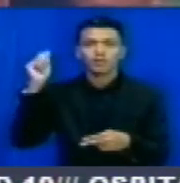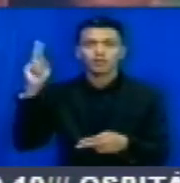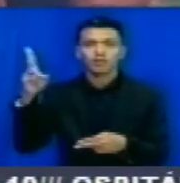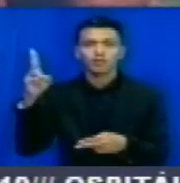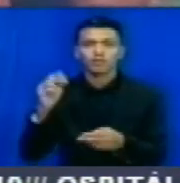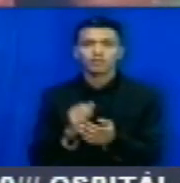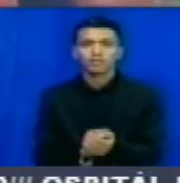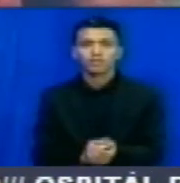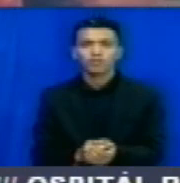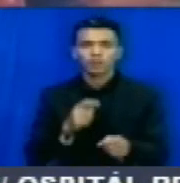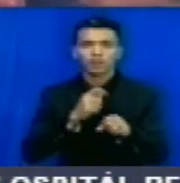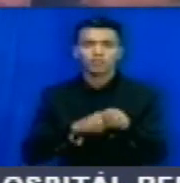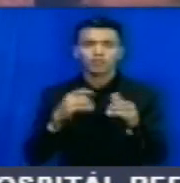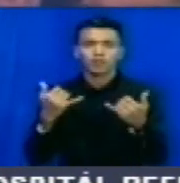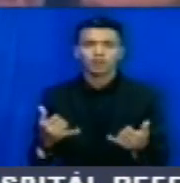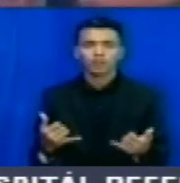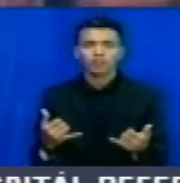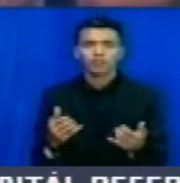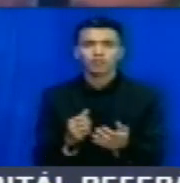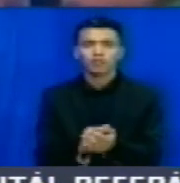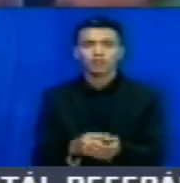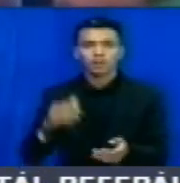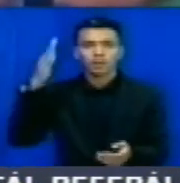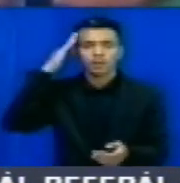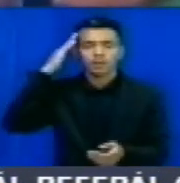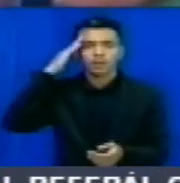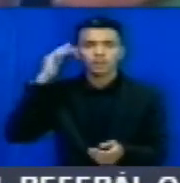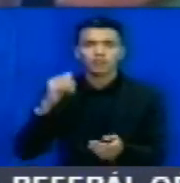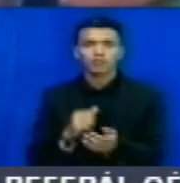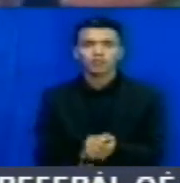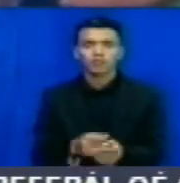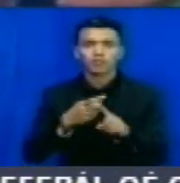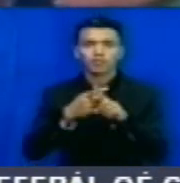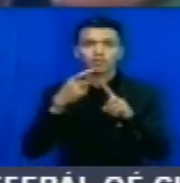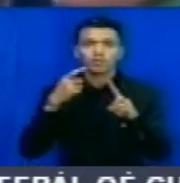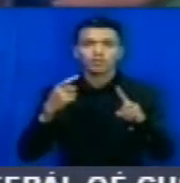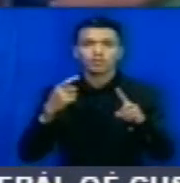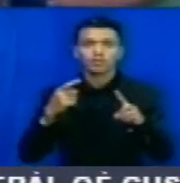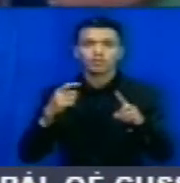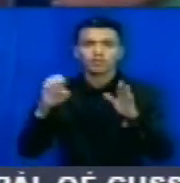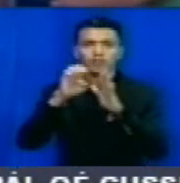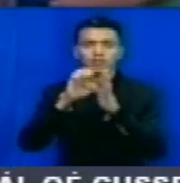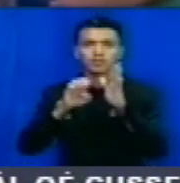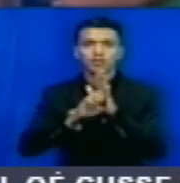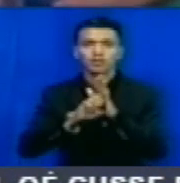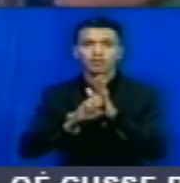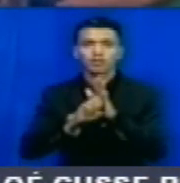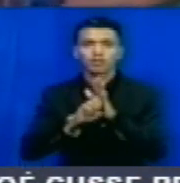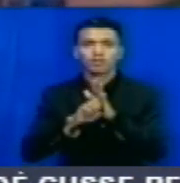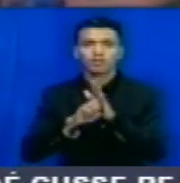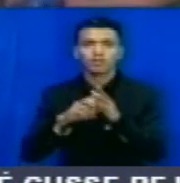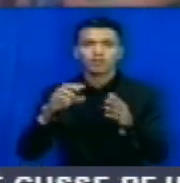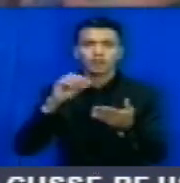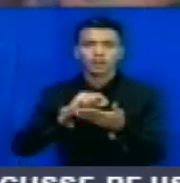O momento irá, né? Minha cidade que tem reconhecimento, ou se Estado mais bem, cita ona